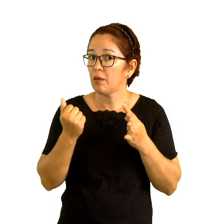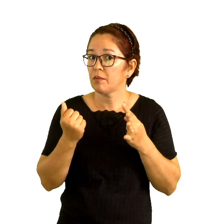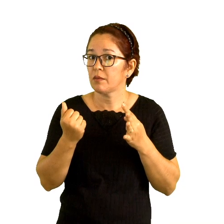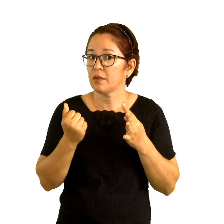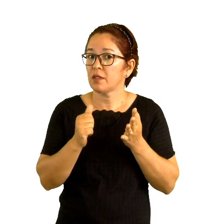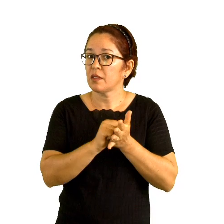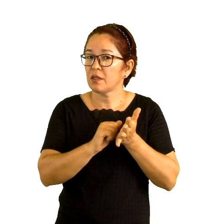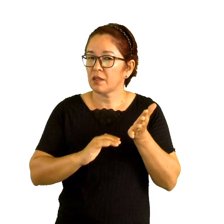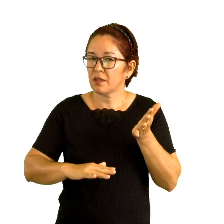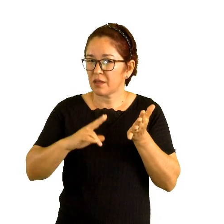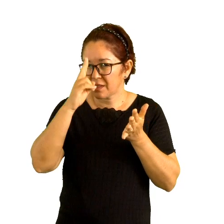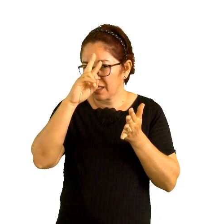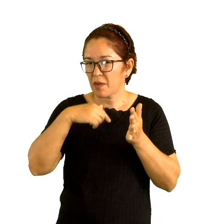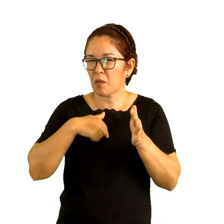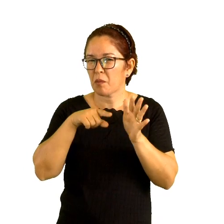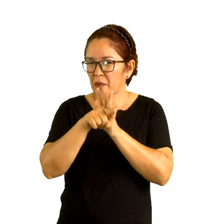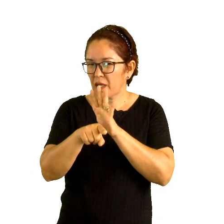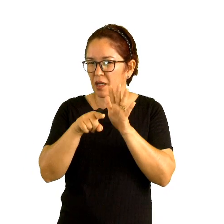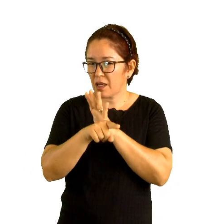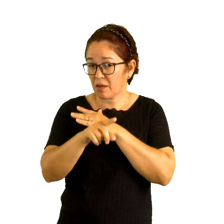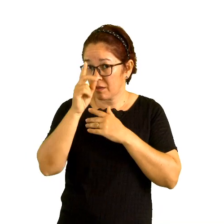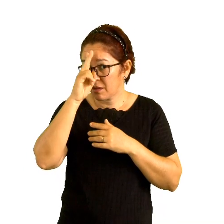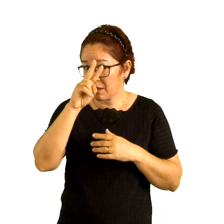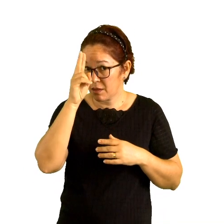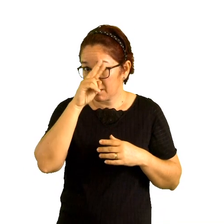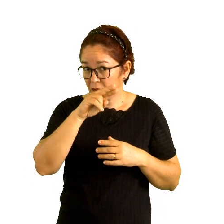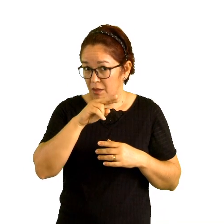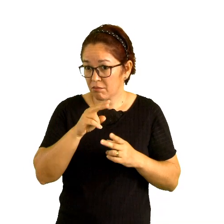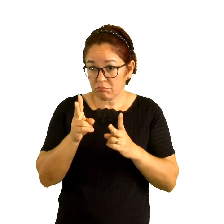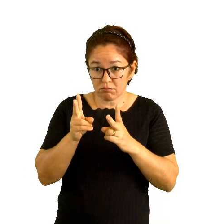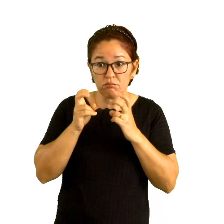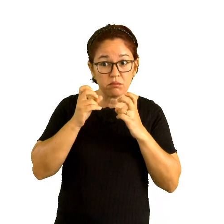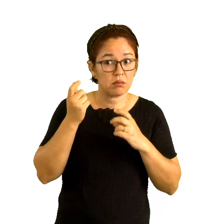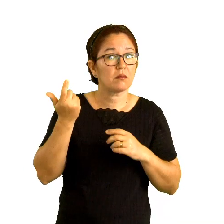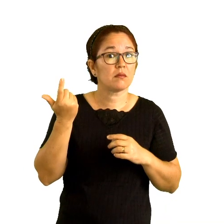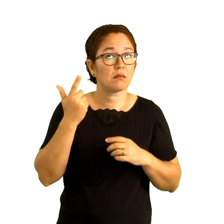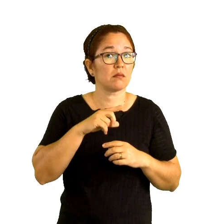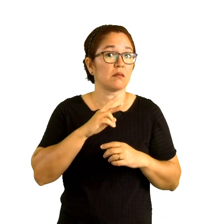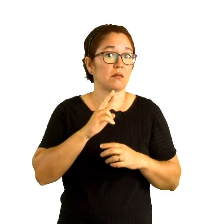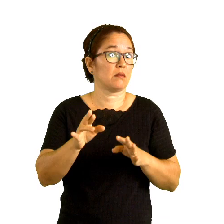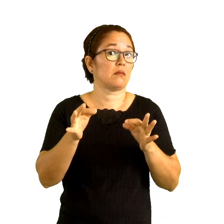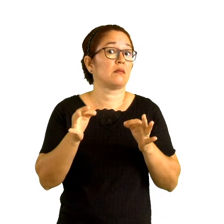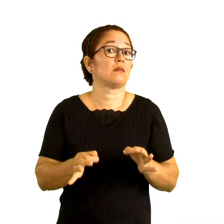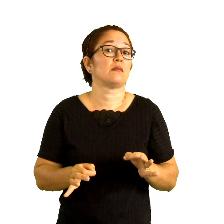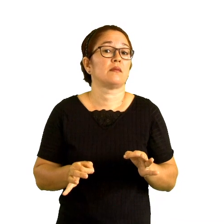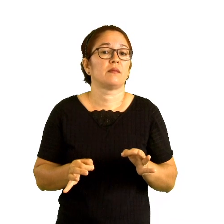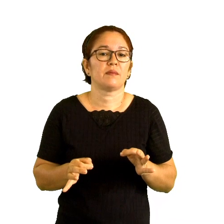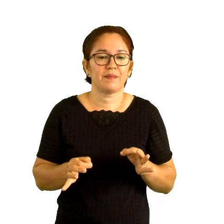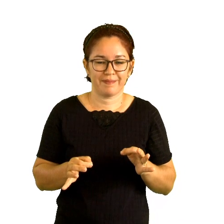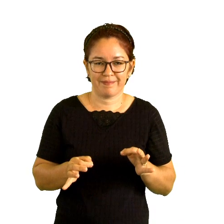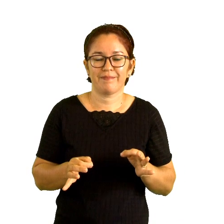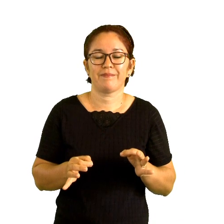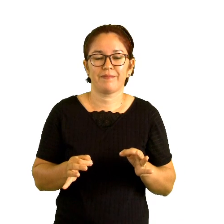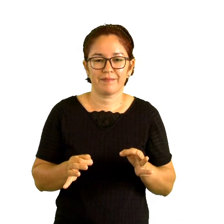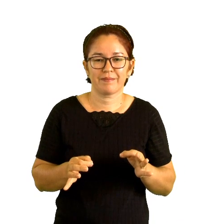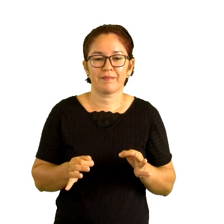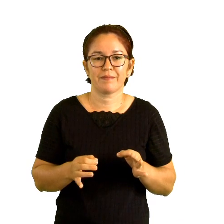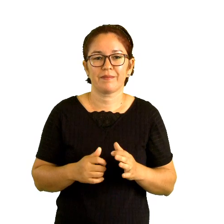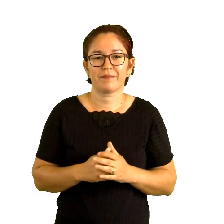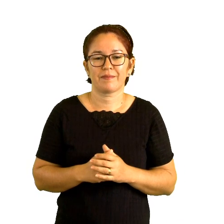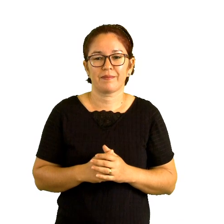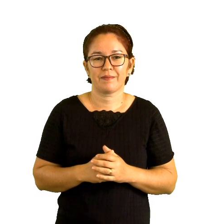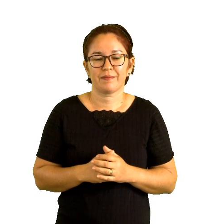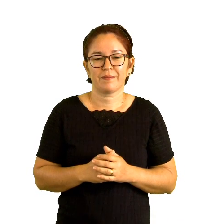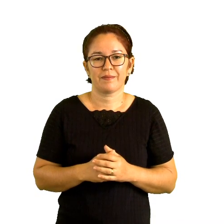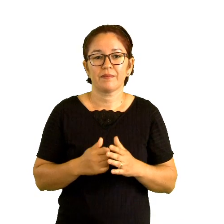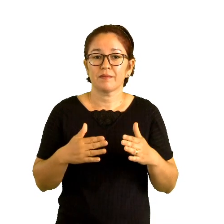questões que eu fiz, nas perguntas que eu fiz, vai conseguir entender qual é a resposta correta, certo? E aí fica